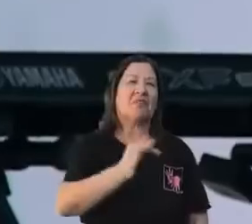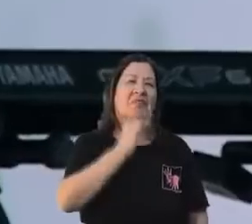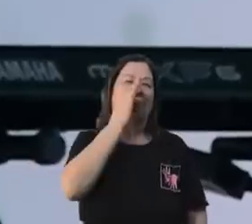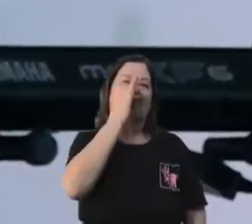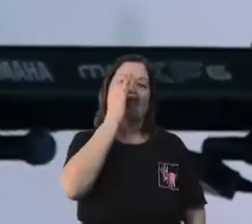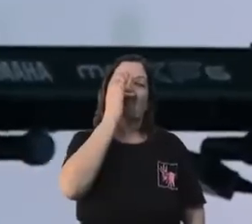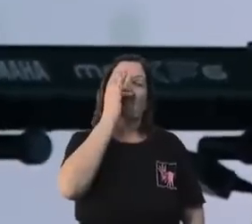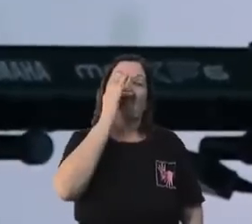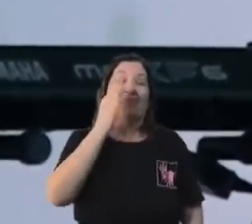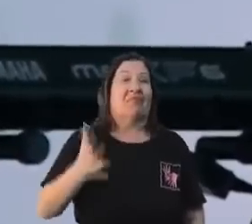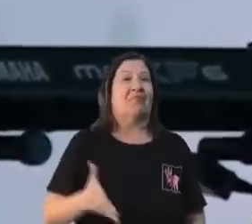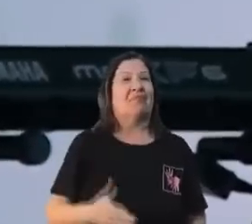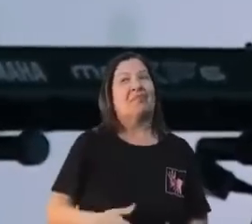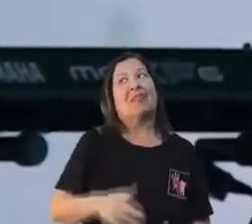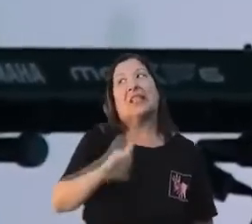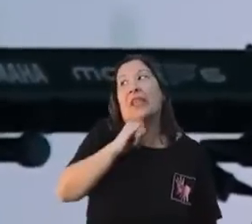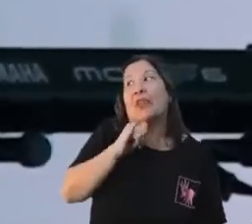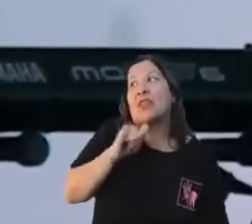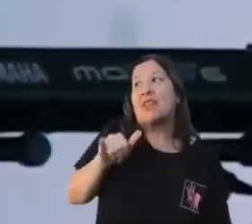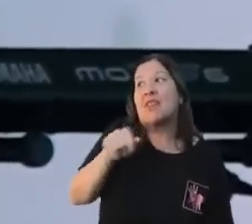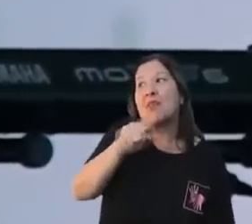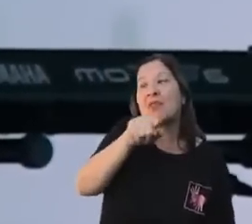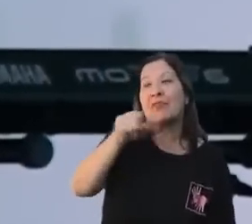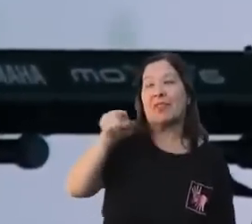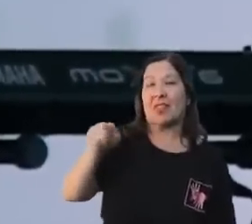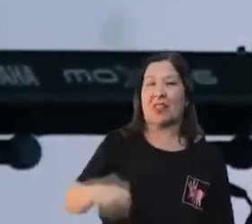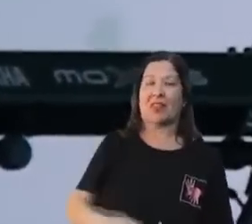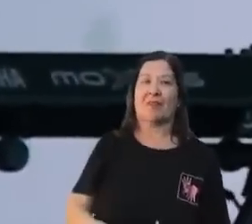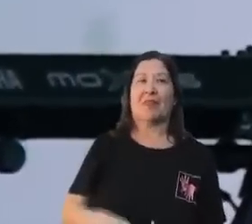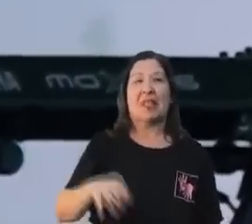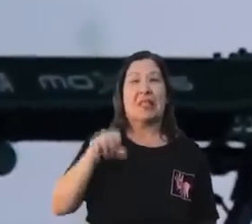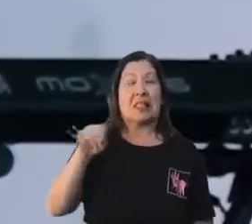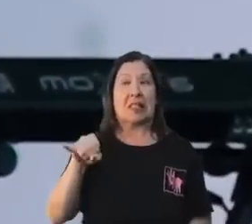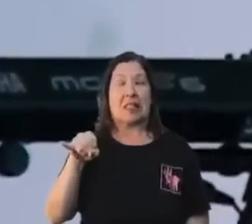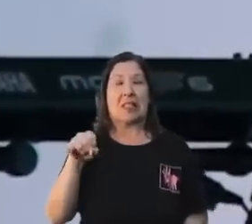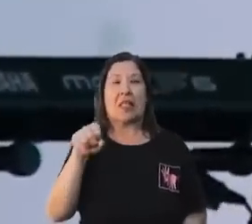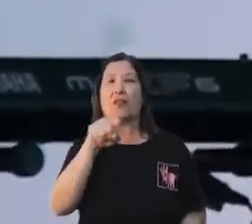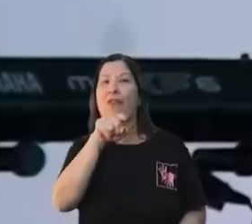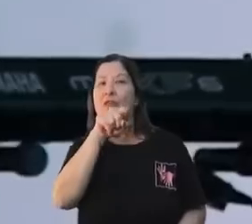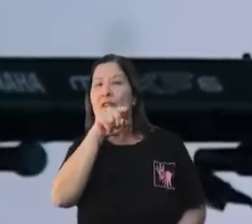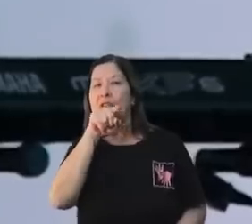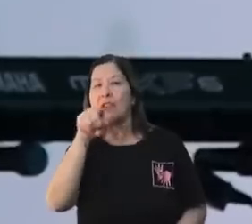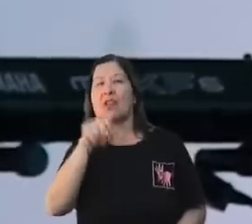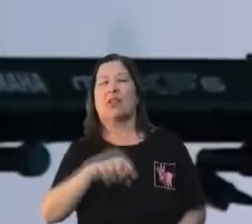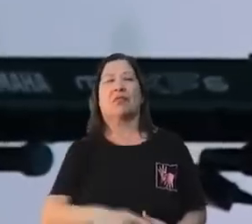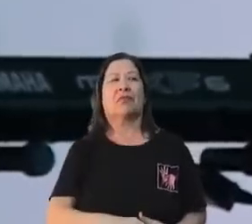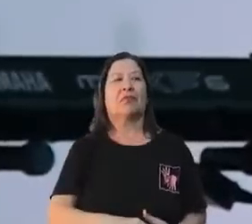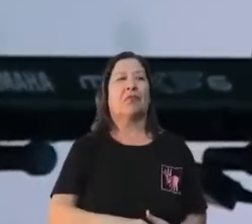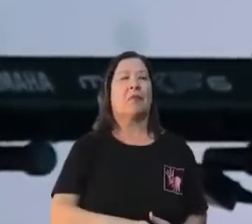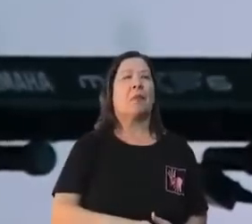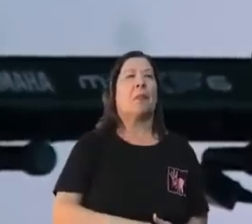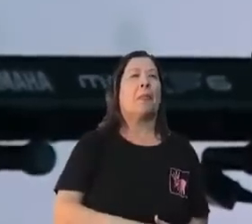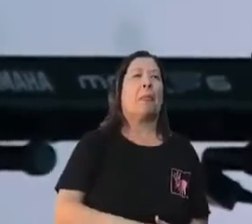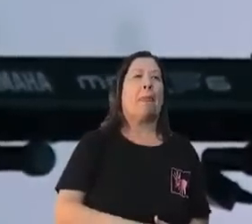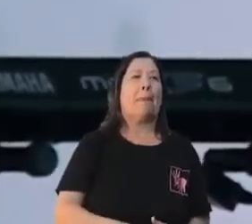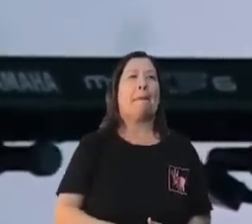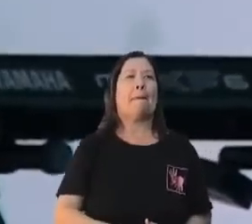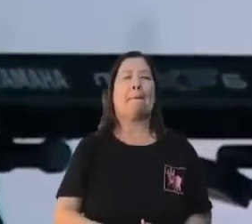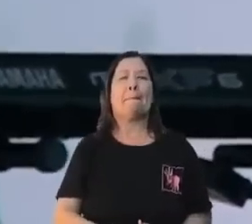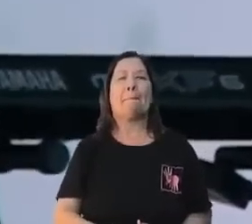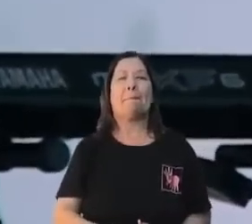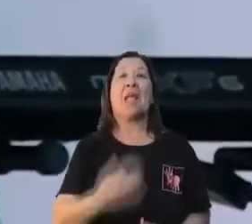Agora, deixa eu dizer uma coisa para você, irmã querida. Se você for na frente, e por ir na frente, estou falando morrer